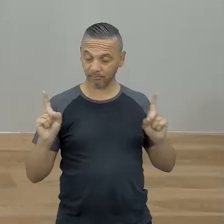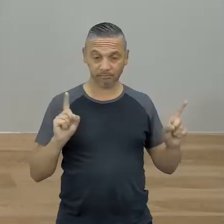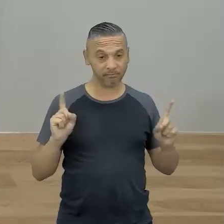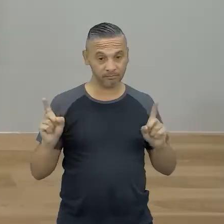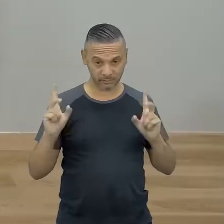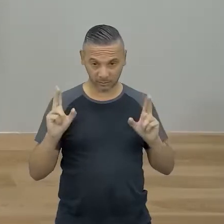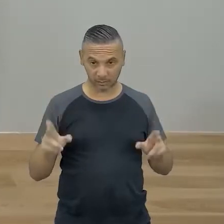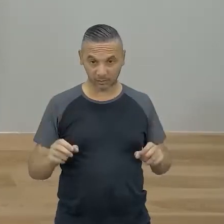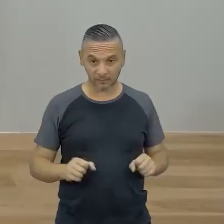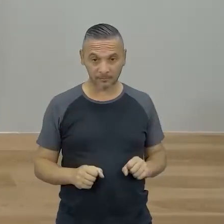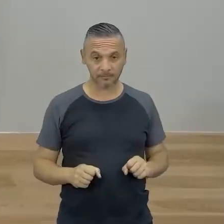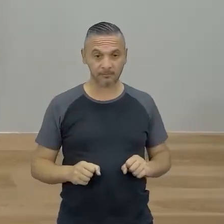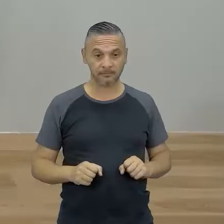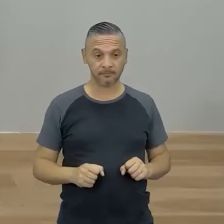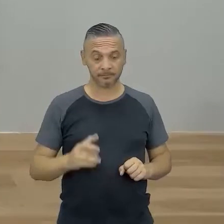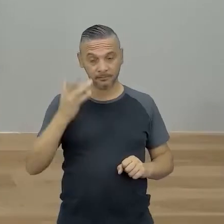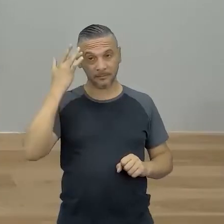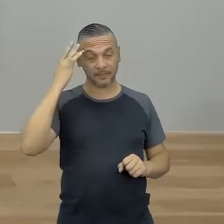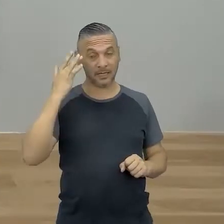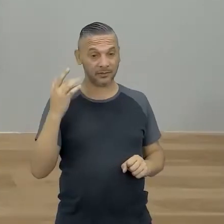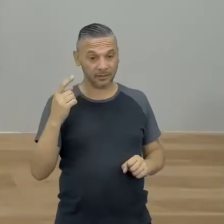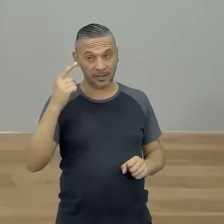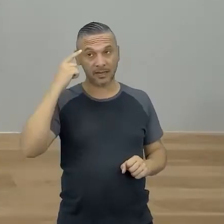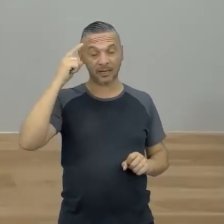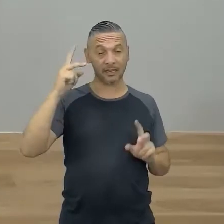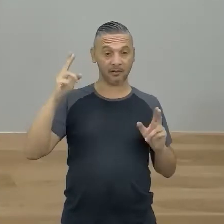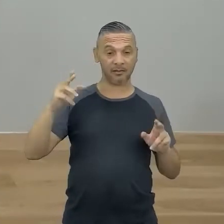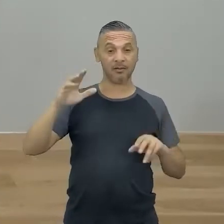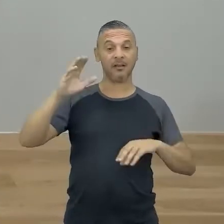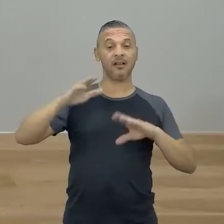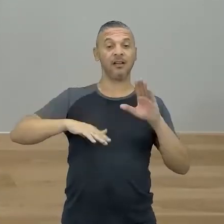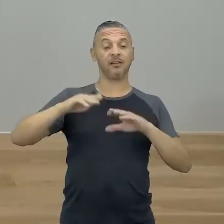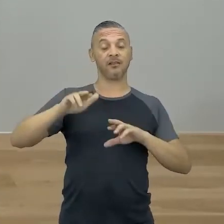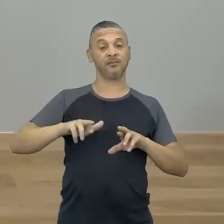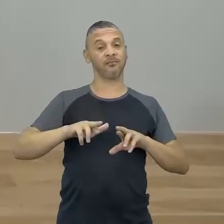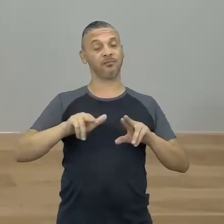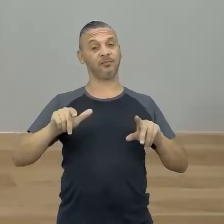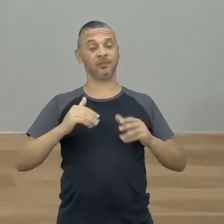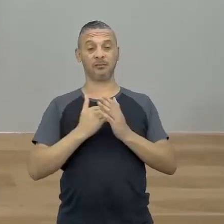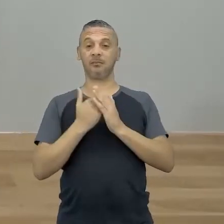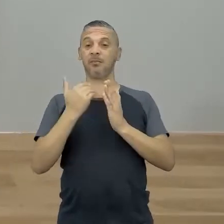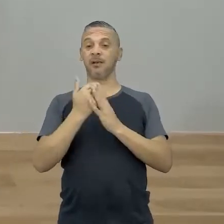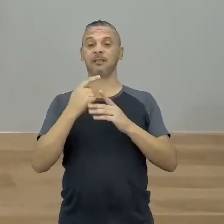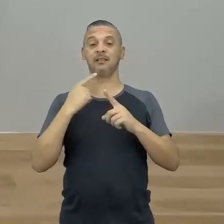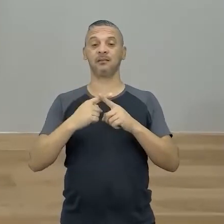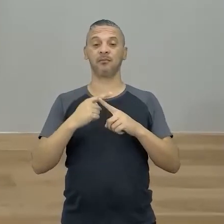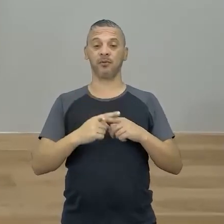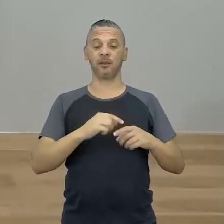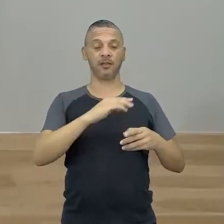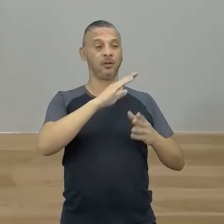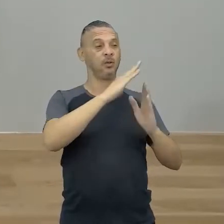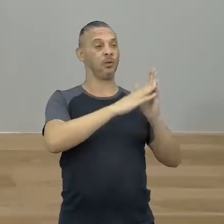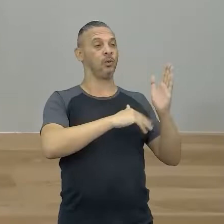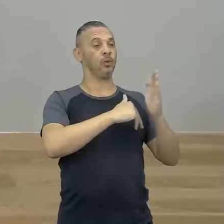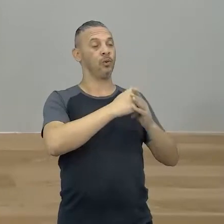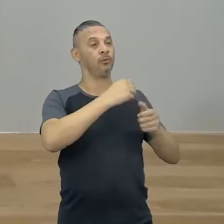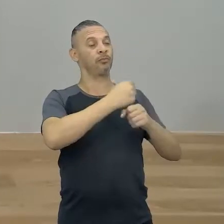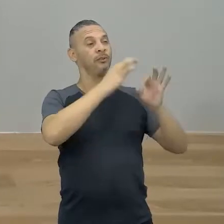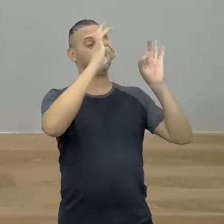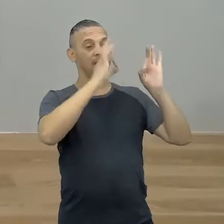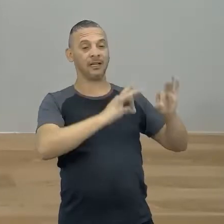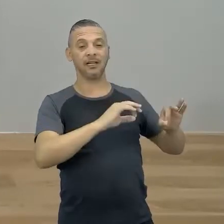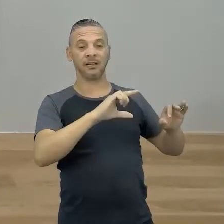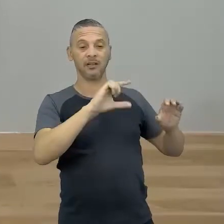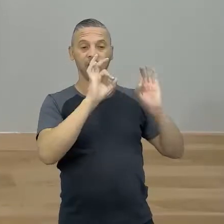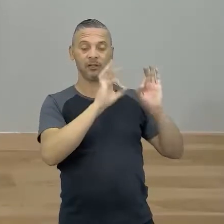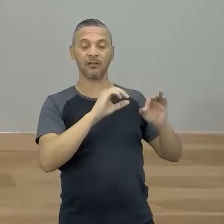pizza à noite? Talvez até mais que a obra, porque a obra tem um caráter mais tradicional, né? E